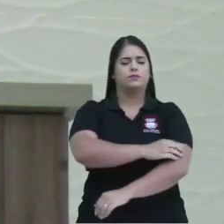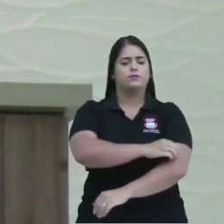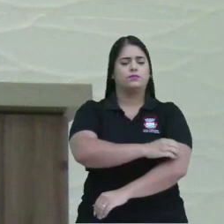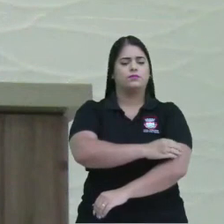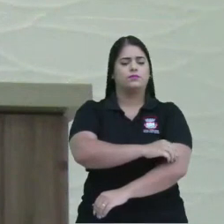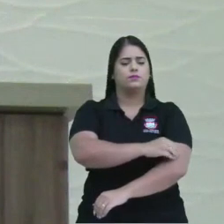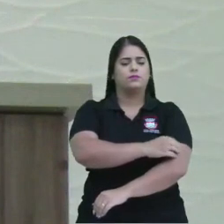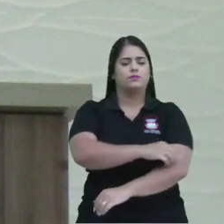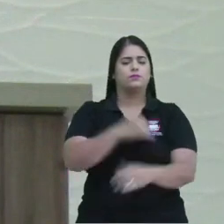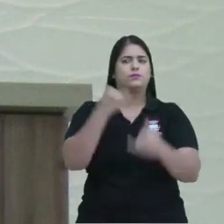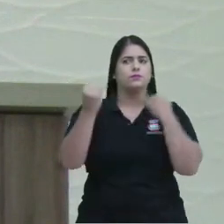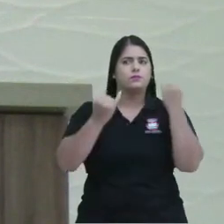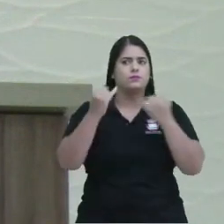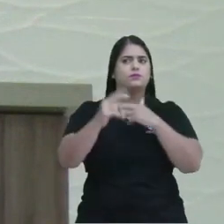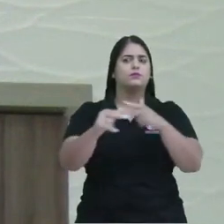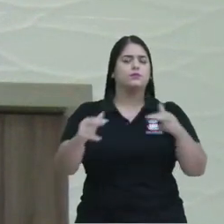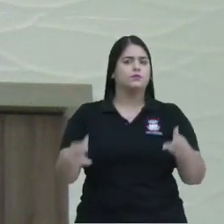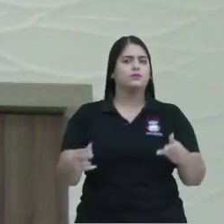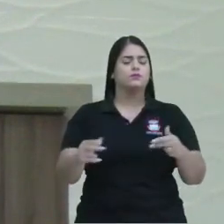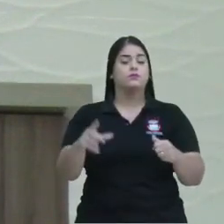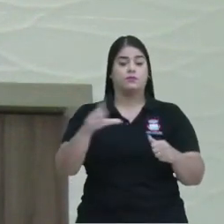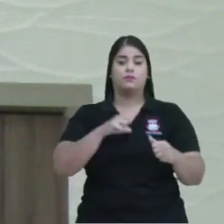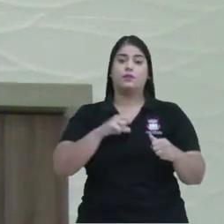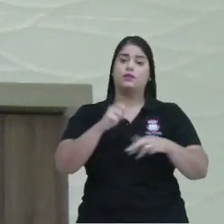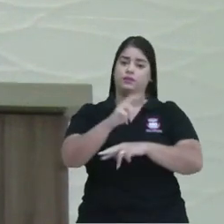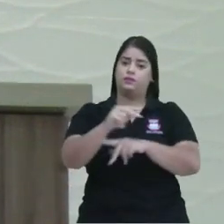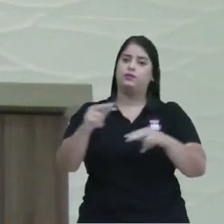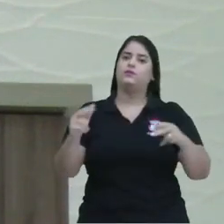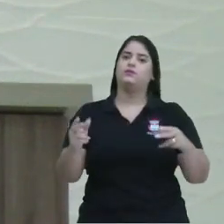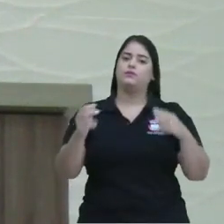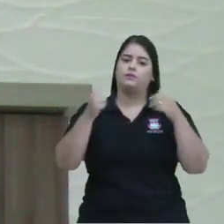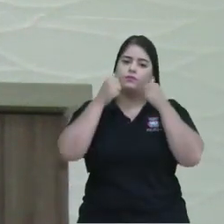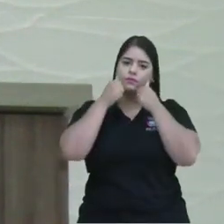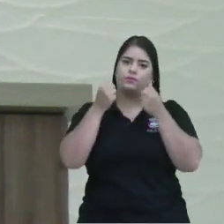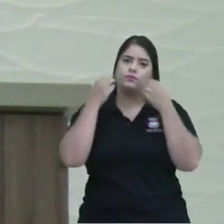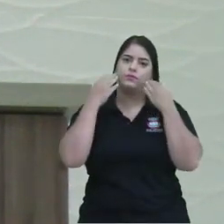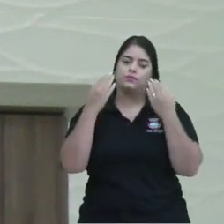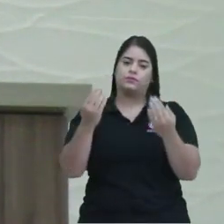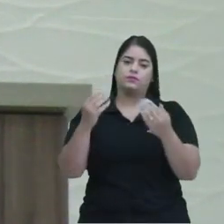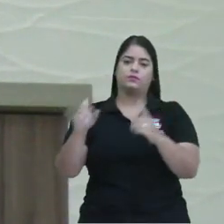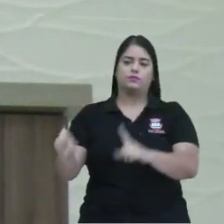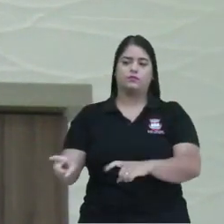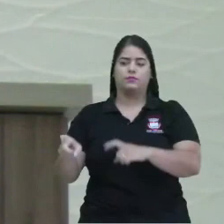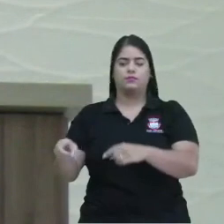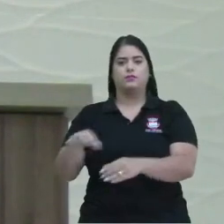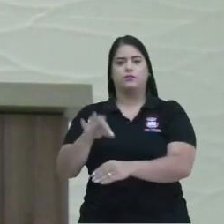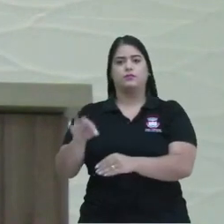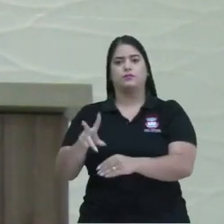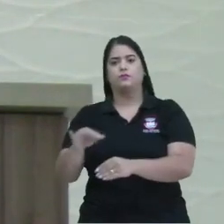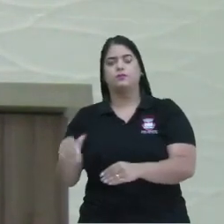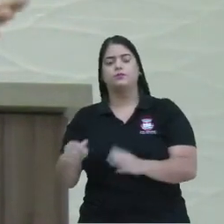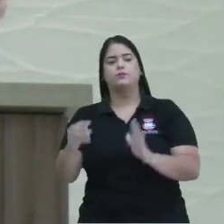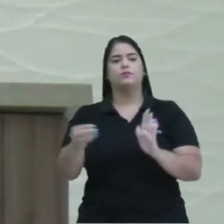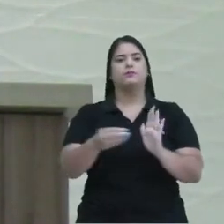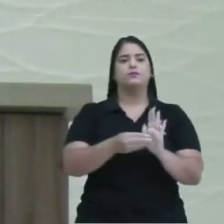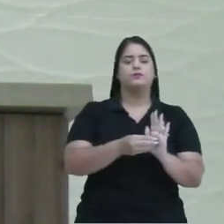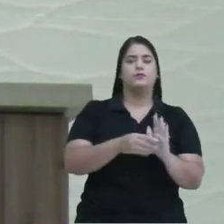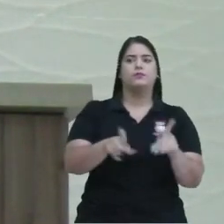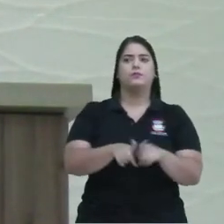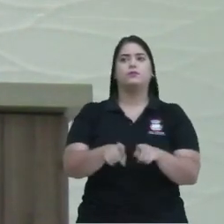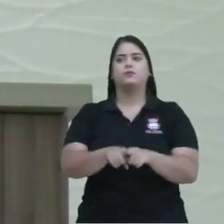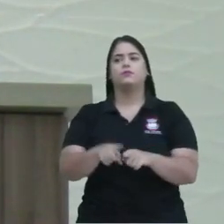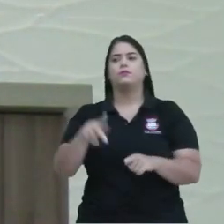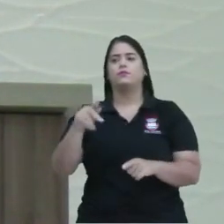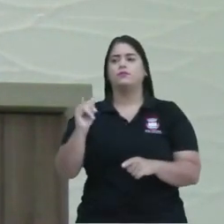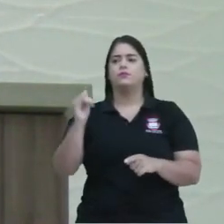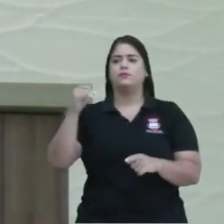informações sobre isso. E teve várias audiências públicas na zona rural, por exemplo, Espírito Santo, Pimenta, Gama, e foi